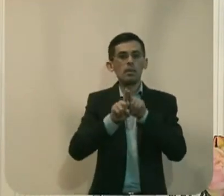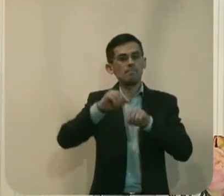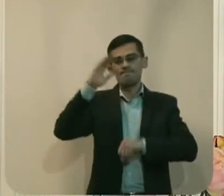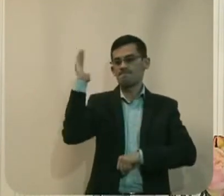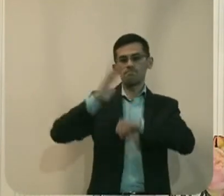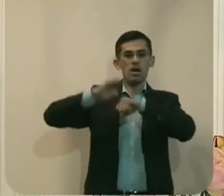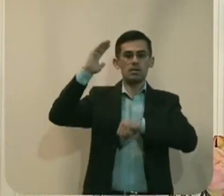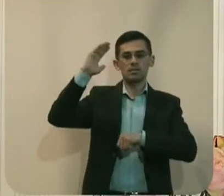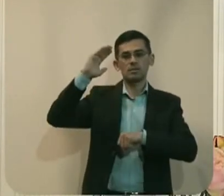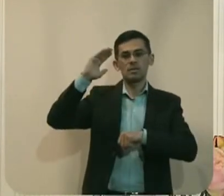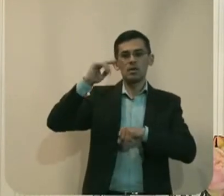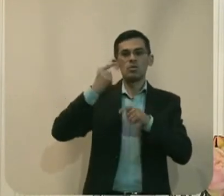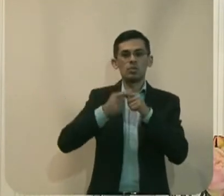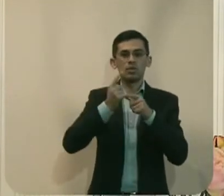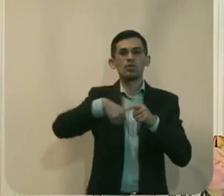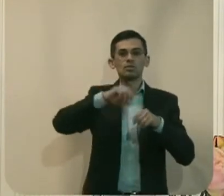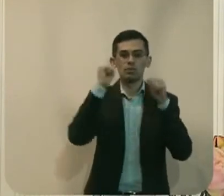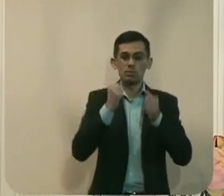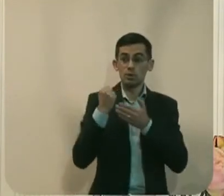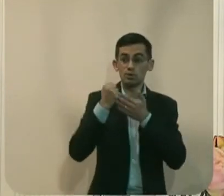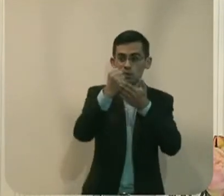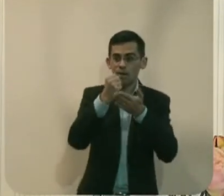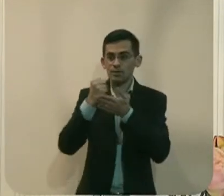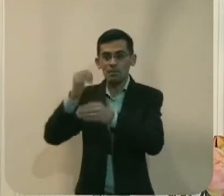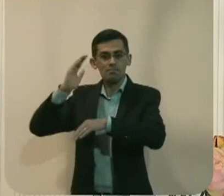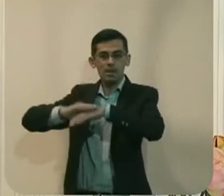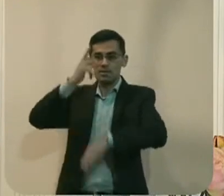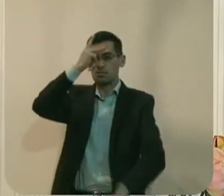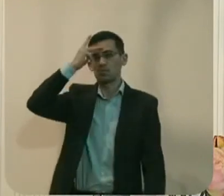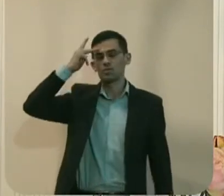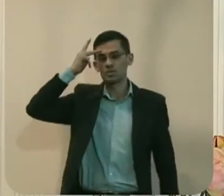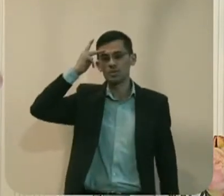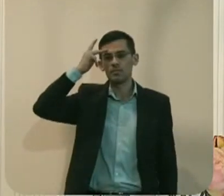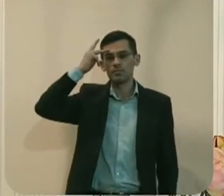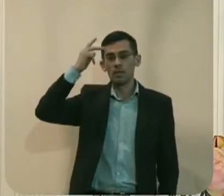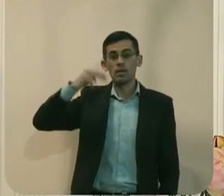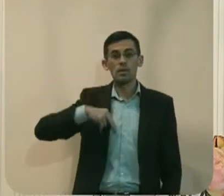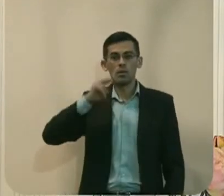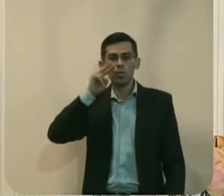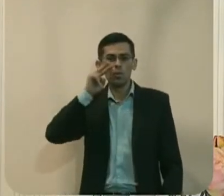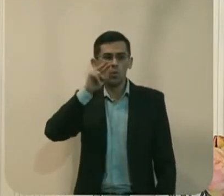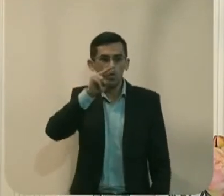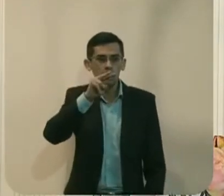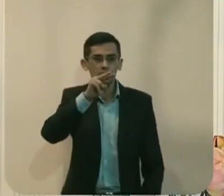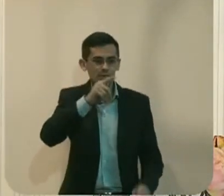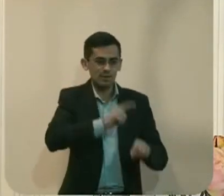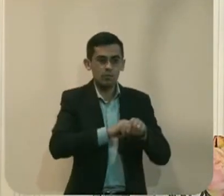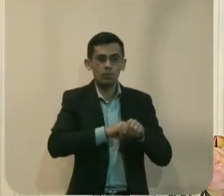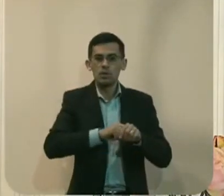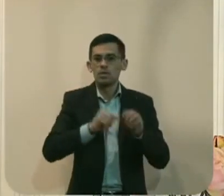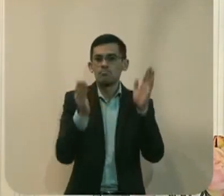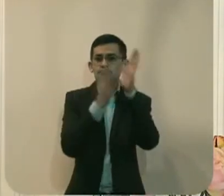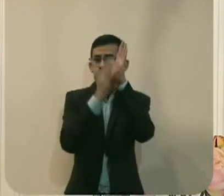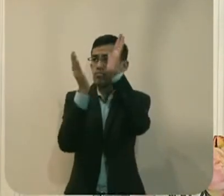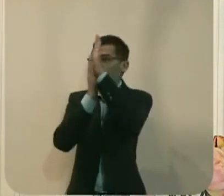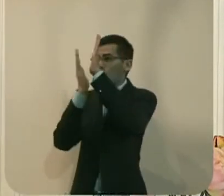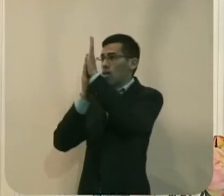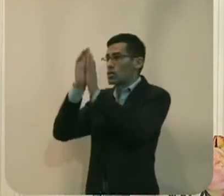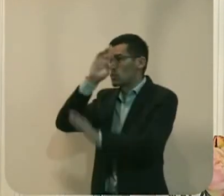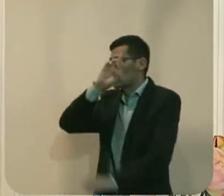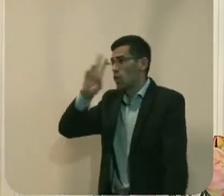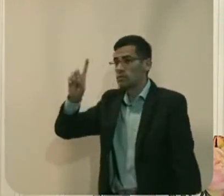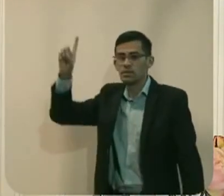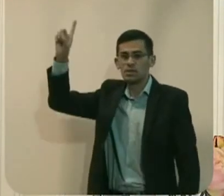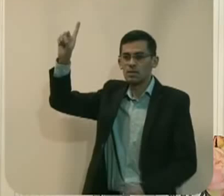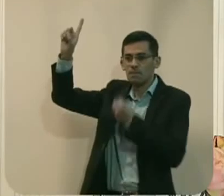chegou mais, que a gente pôde atender mais gente. Queridos, eu estou olhando para isso e dizendo, louvado seja o nome do Senhor, porque